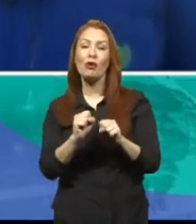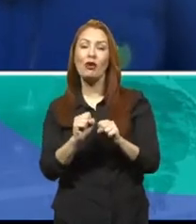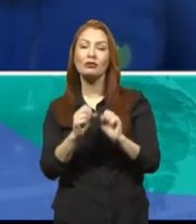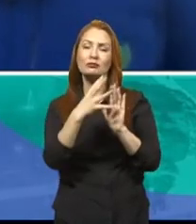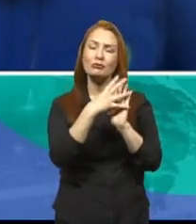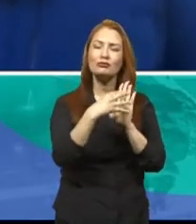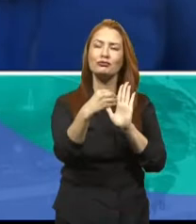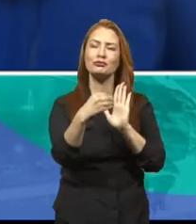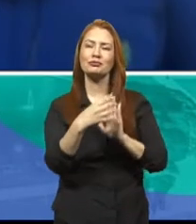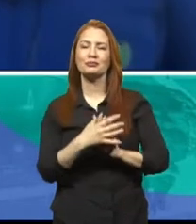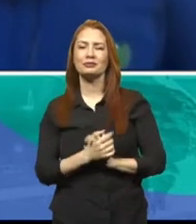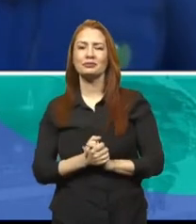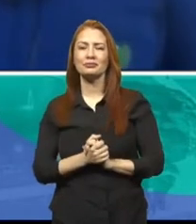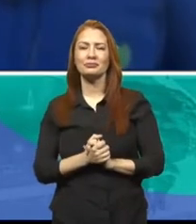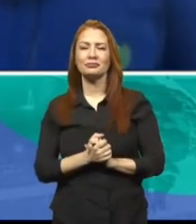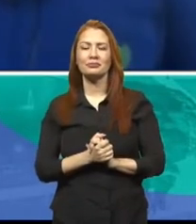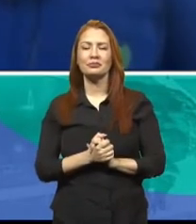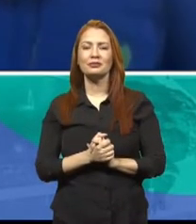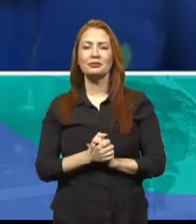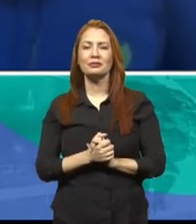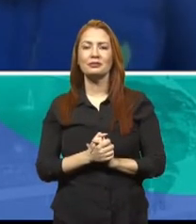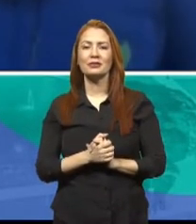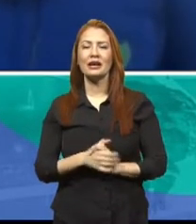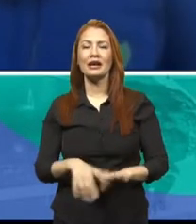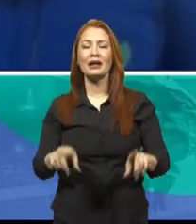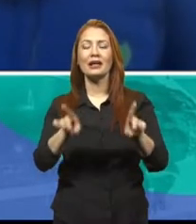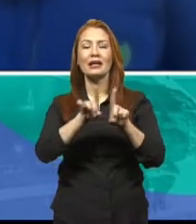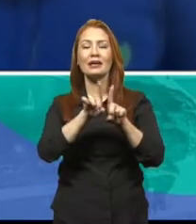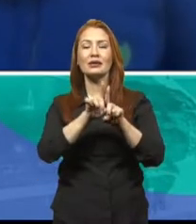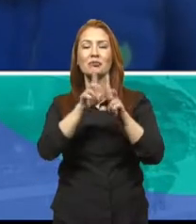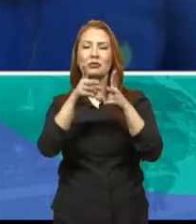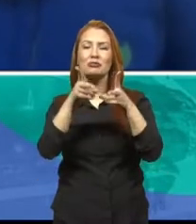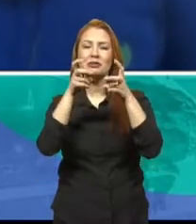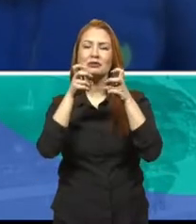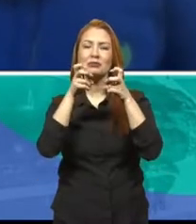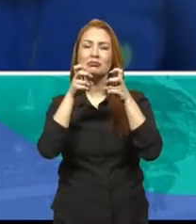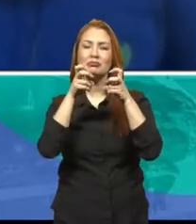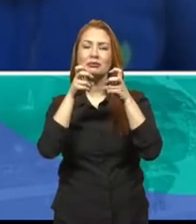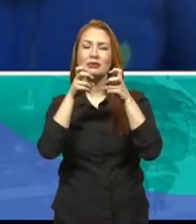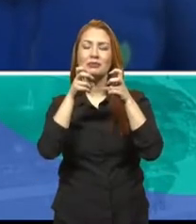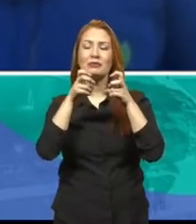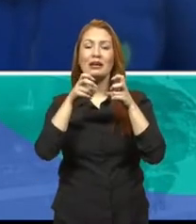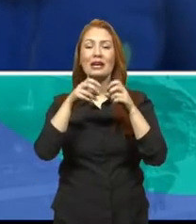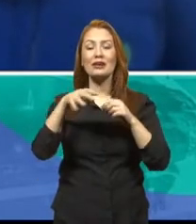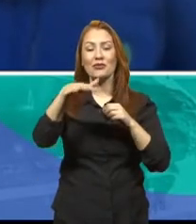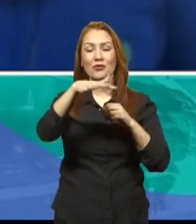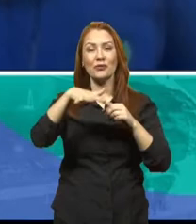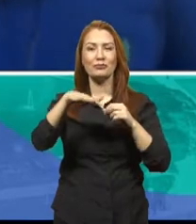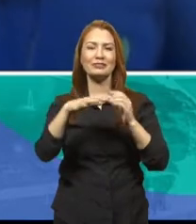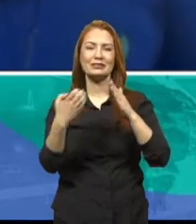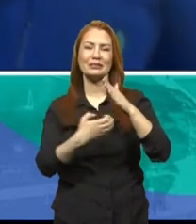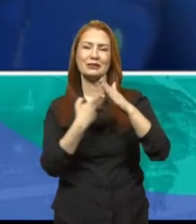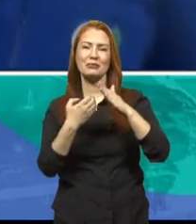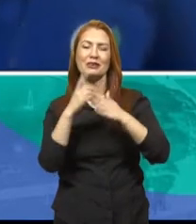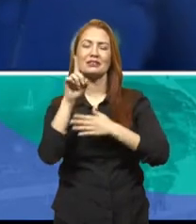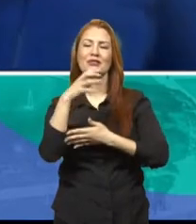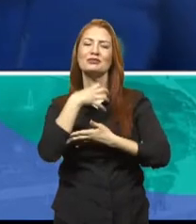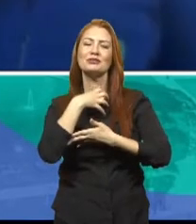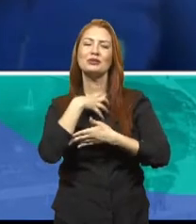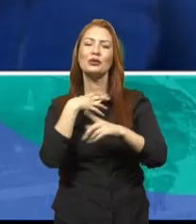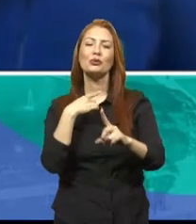né? E também levar vocês como uma prática positiva do setor.